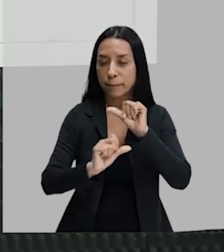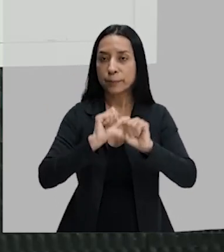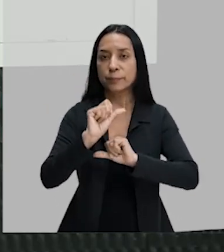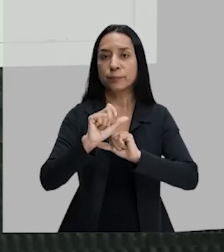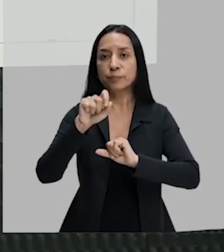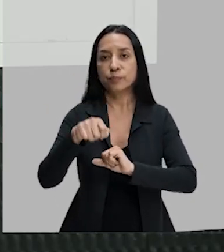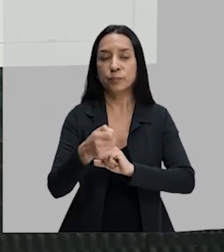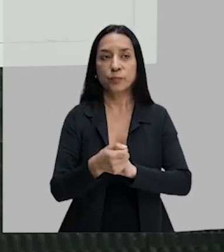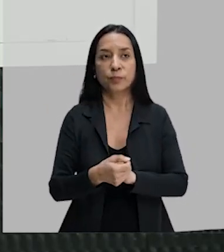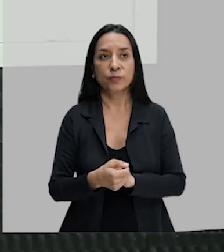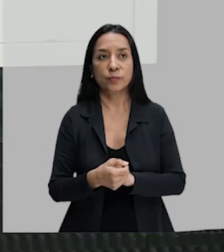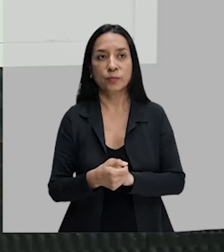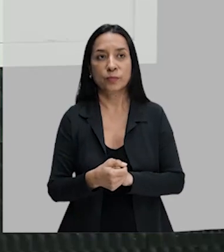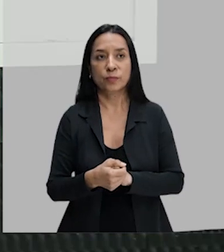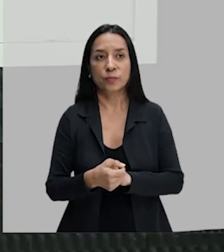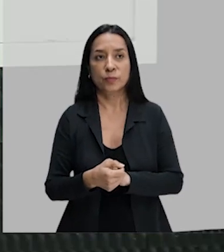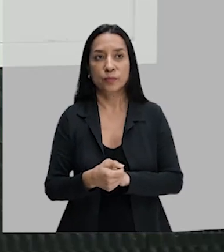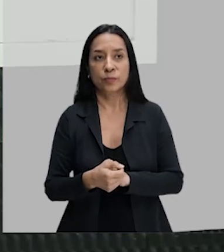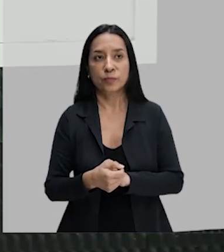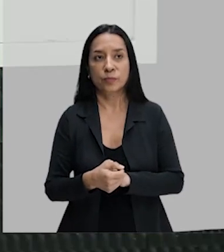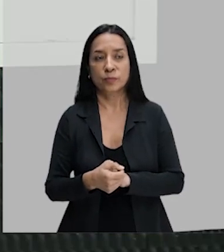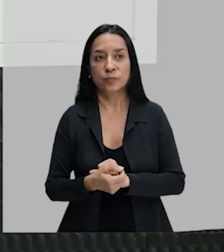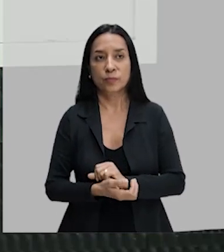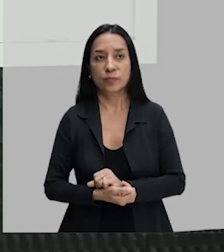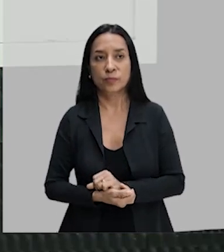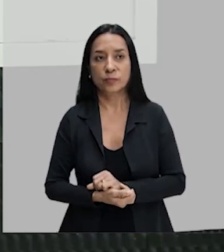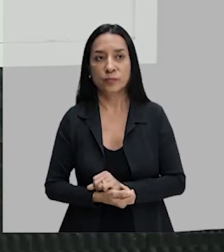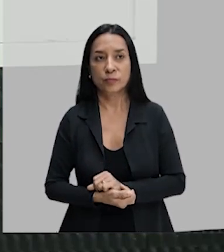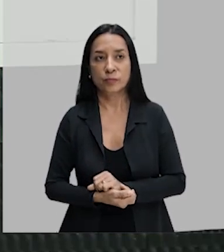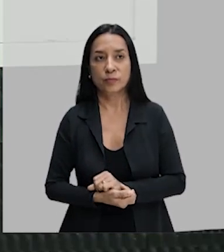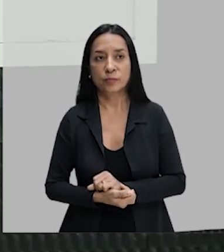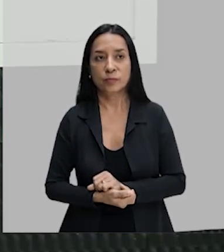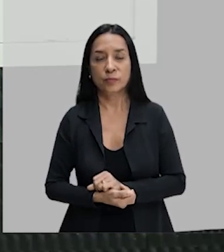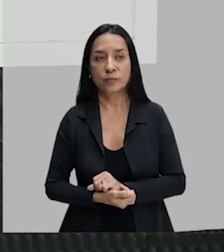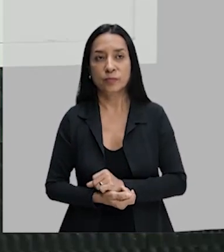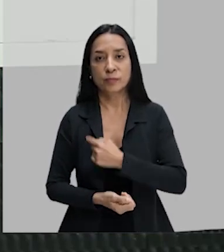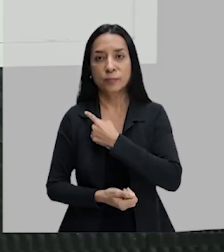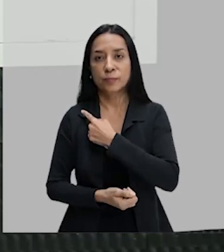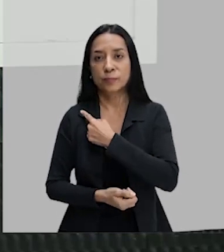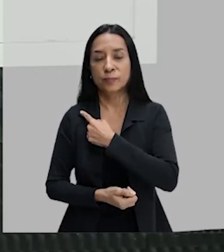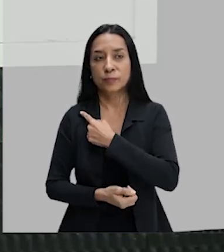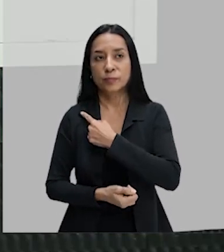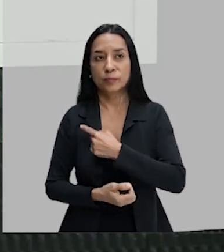turminha? Olha só, vou fazer aqui nas diagonais voltando.